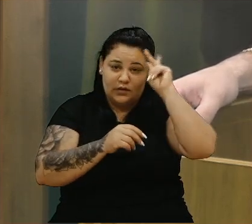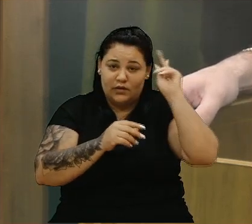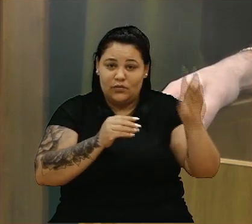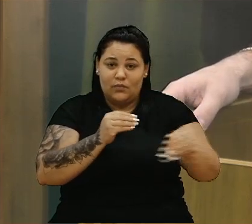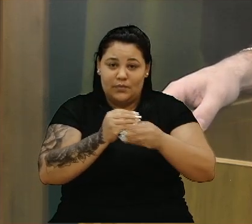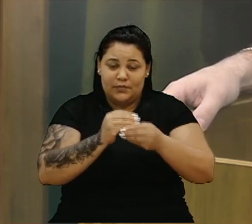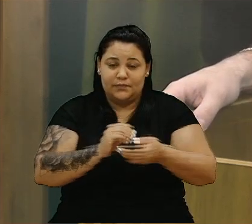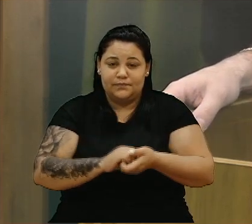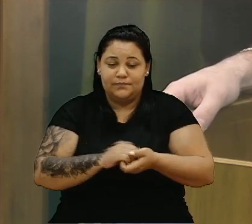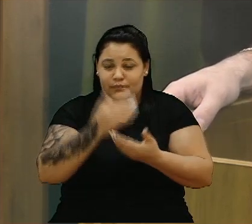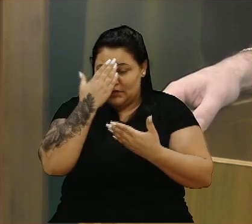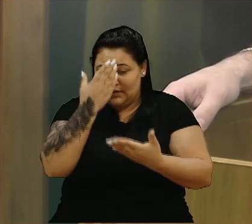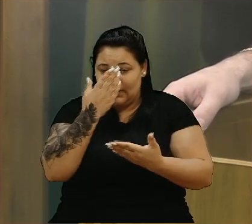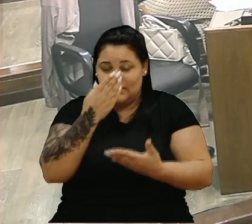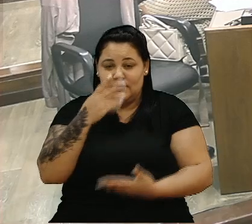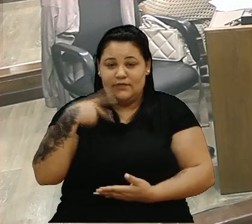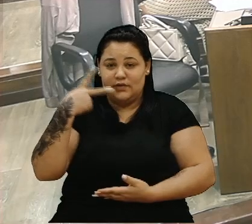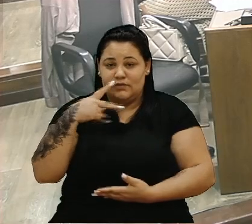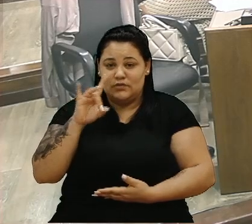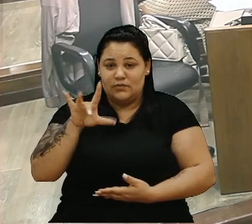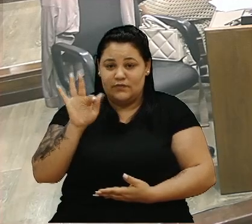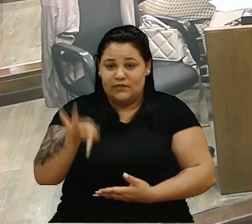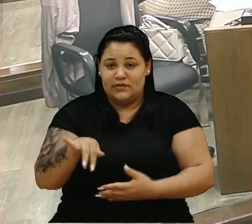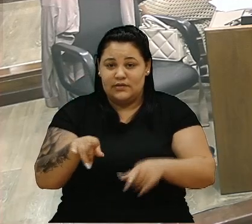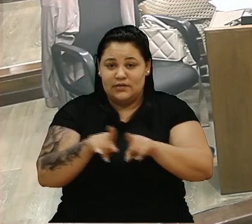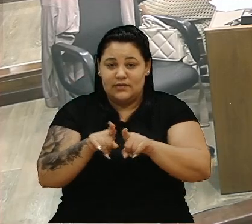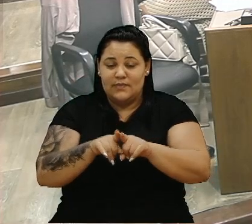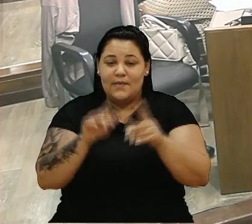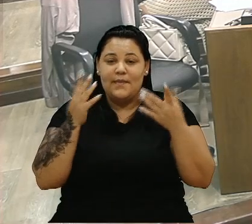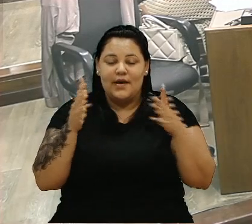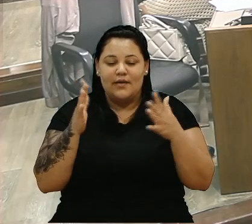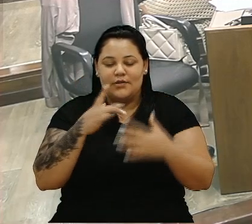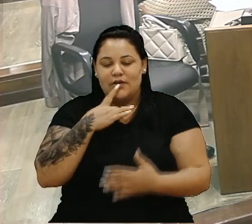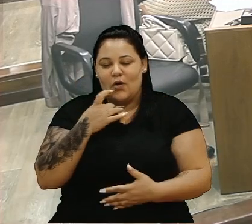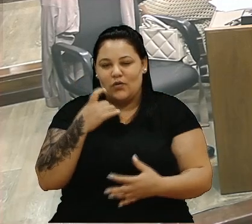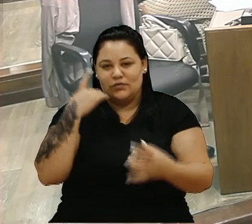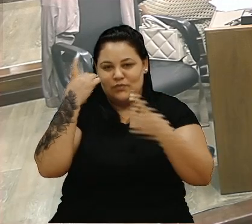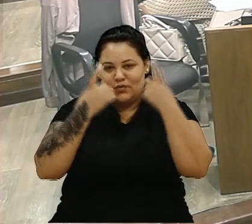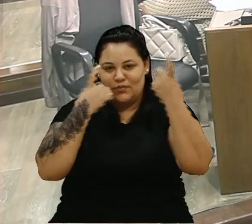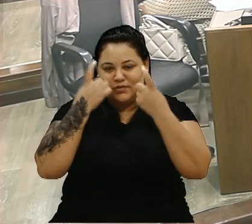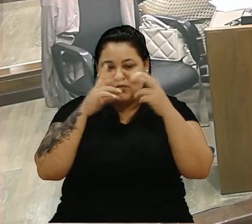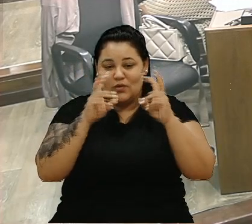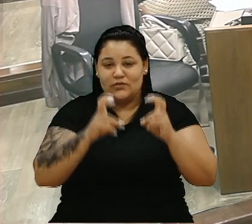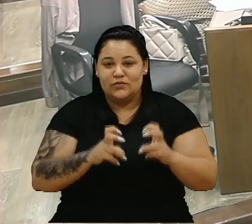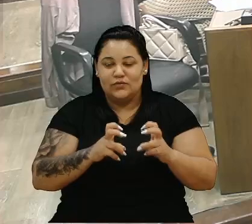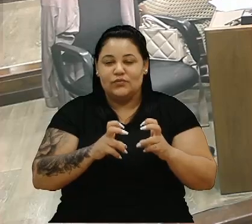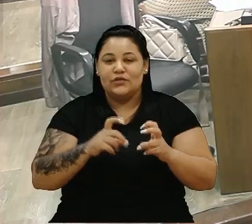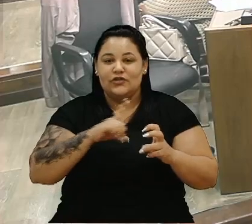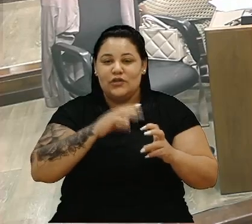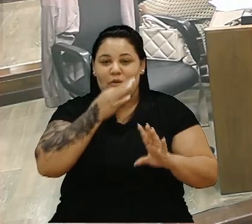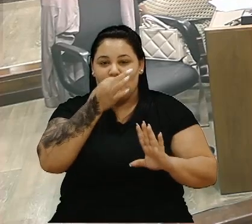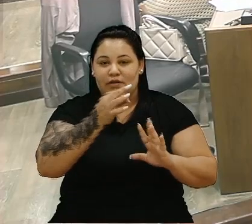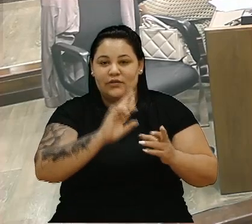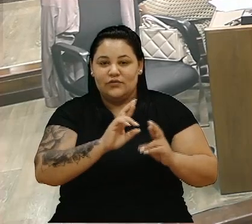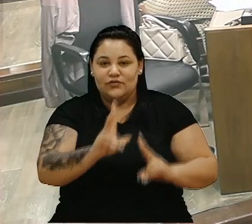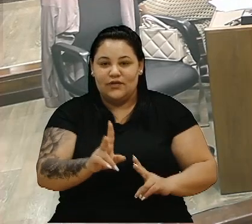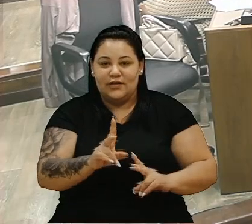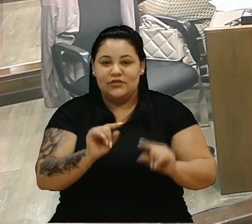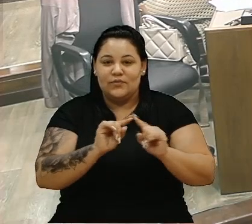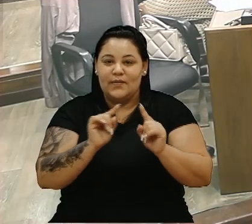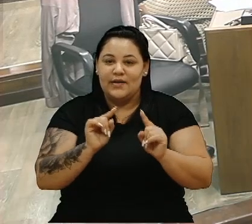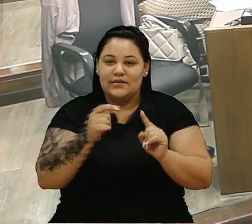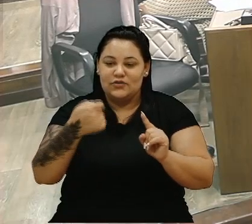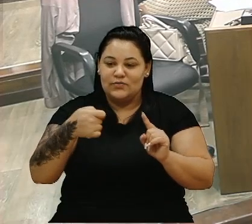Obrigado, vereador. Só para finalizar ali, parabéns a Rose pela preocupação, um assunto que a gente converge aqui dentro, mas não poderia deixar